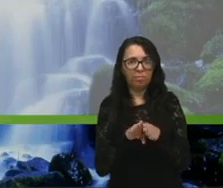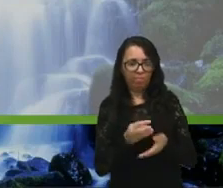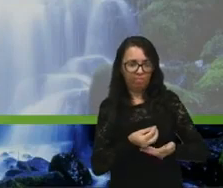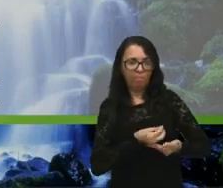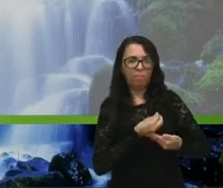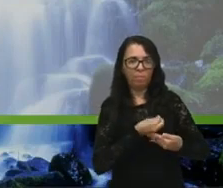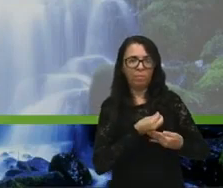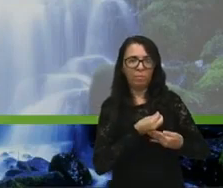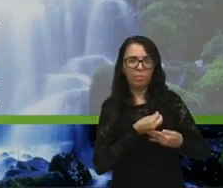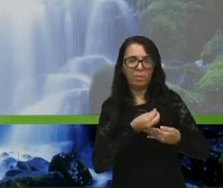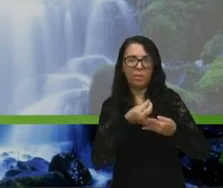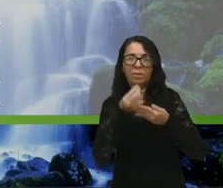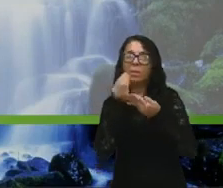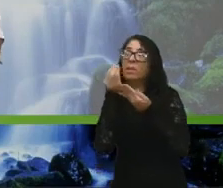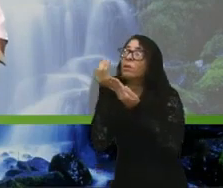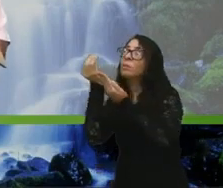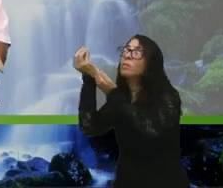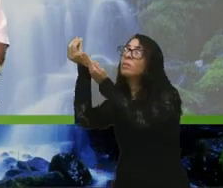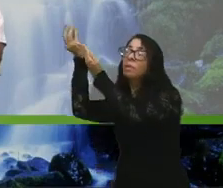Submeta-se